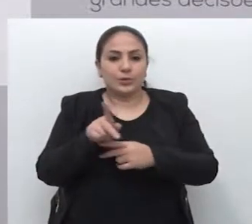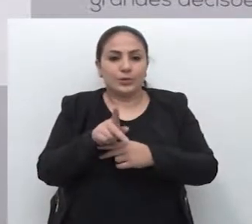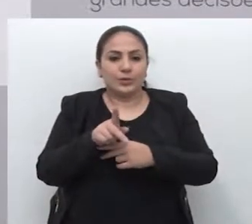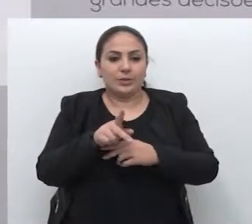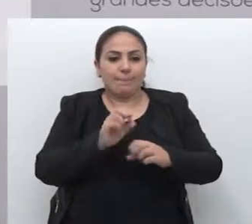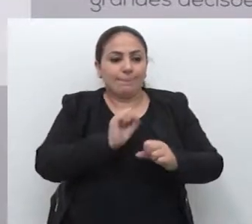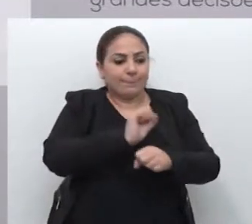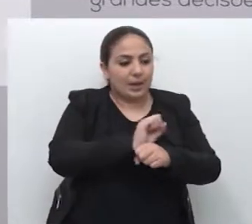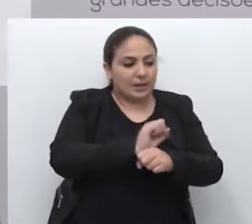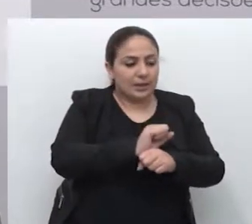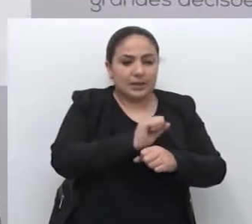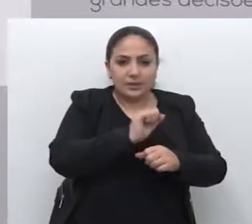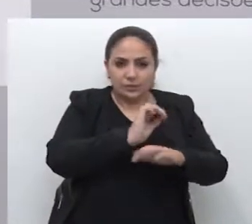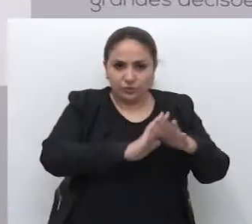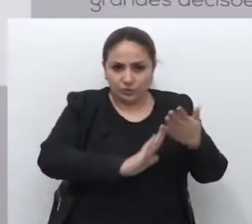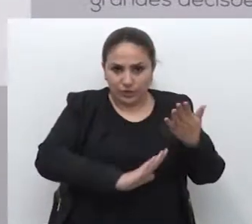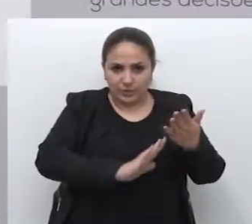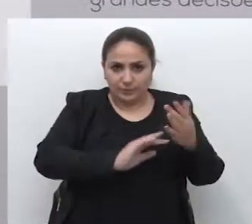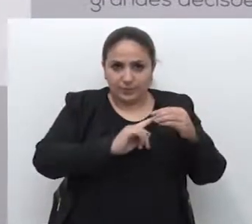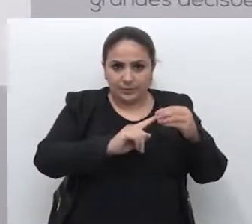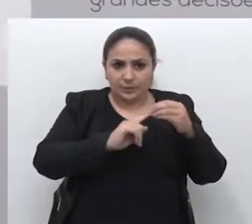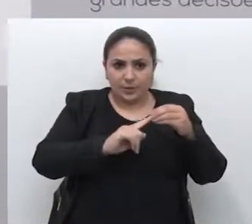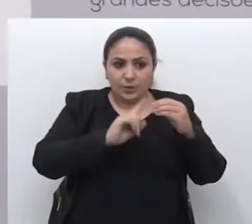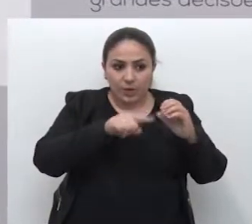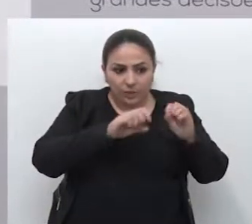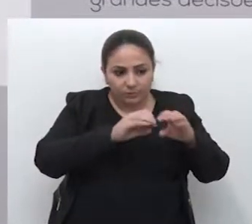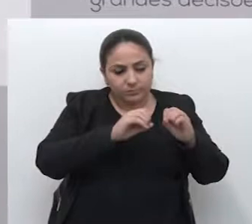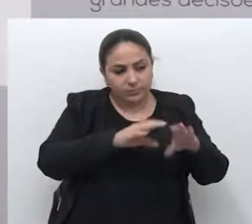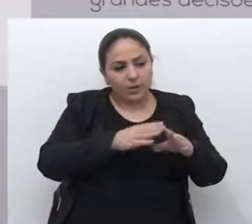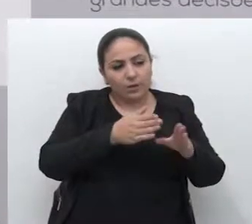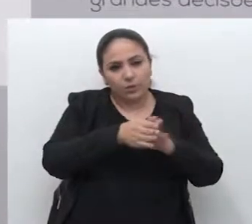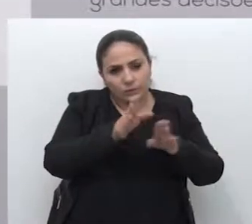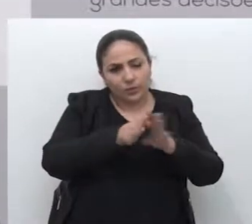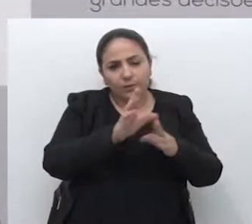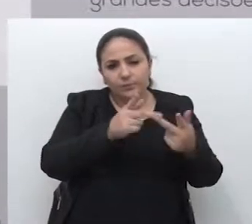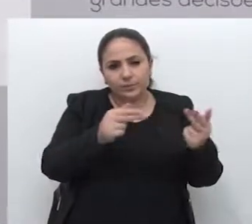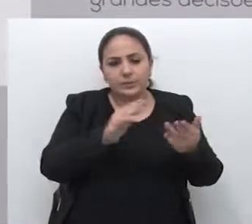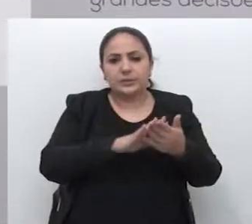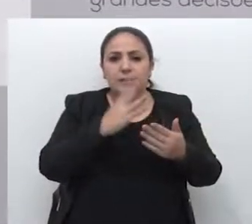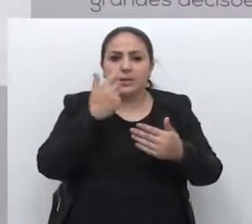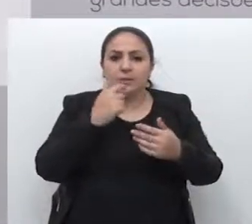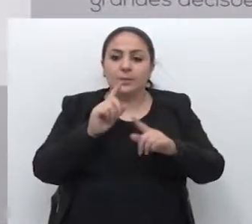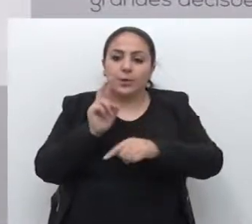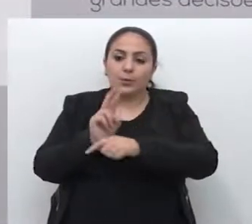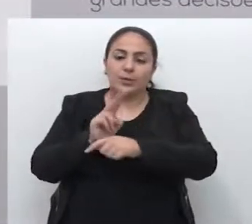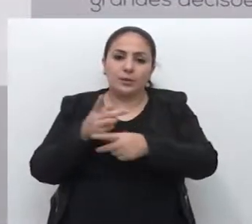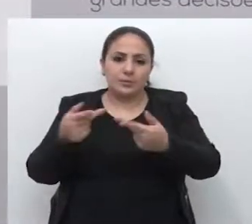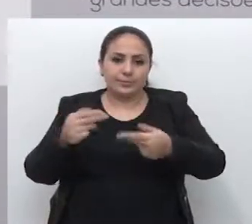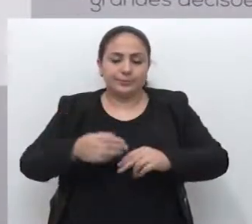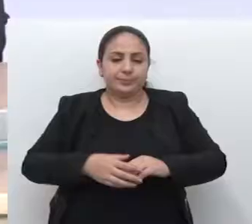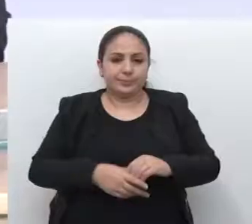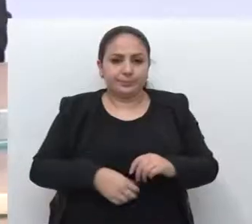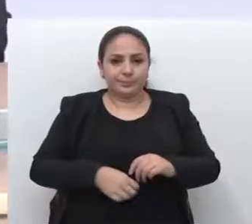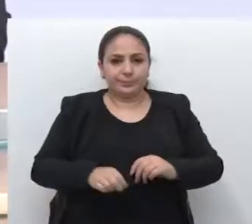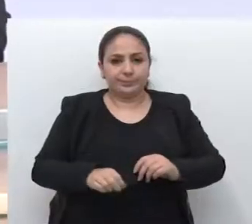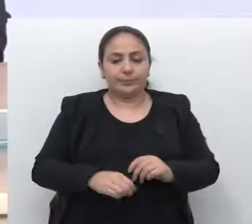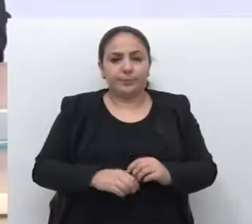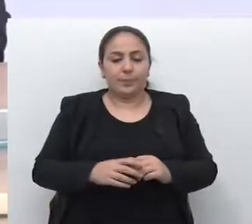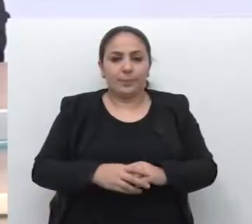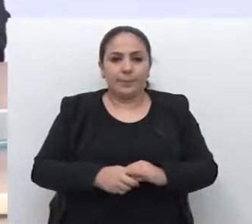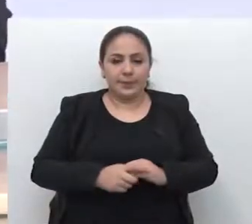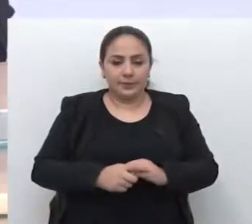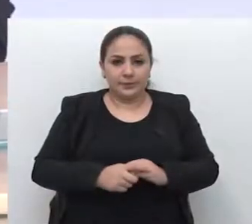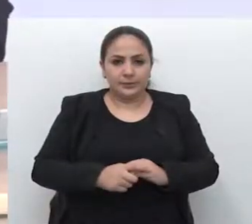professores acabam tendo que deixar a sua atividade primordial, que é de orientar, educar e ensinar a criança para cuidar dessas tarefas. O